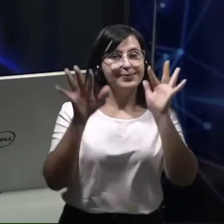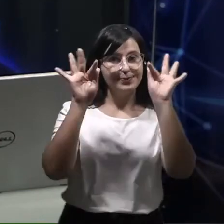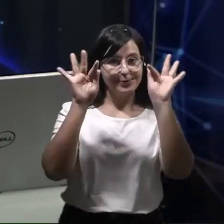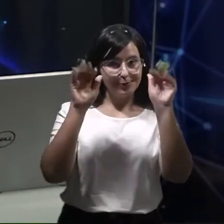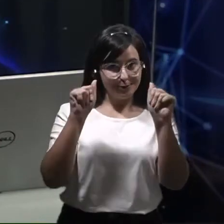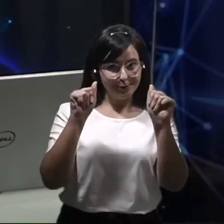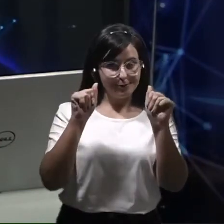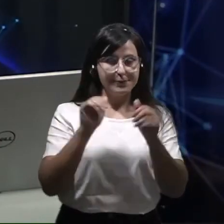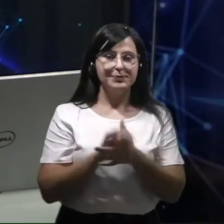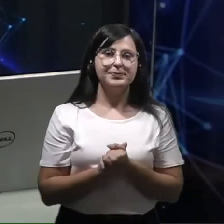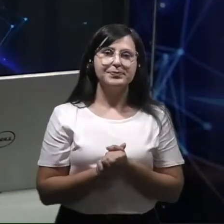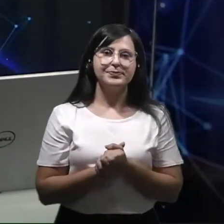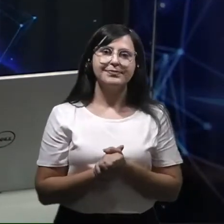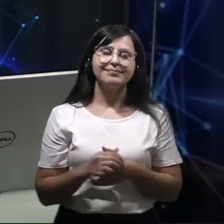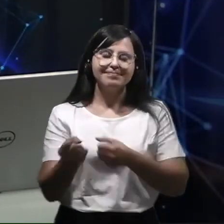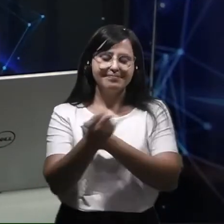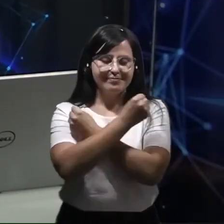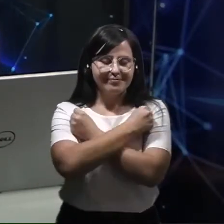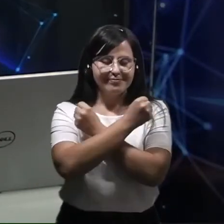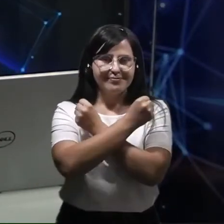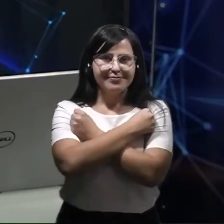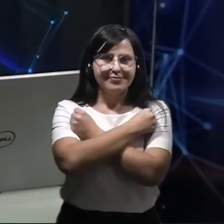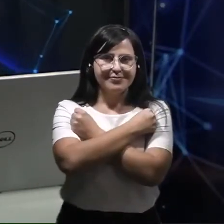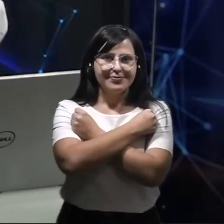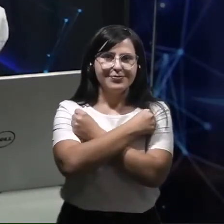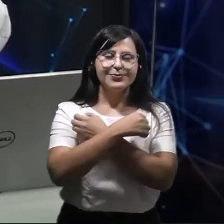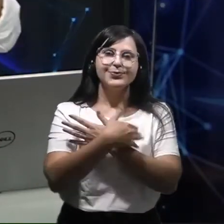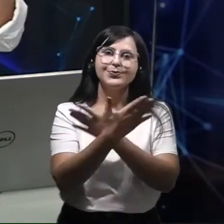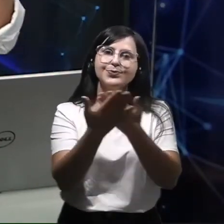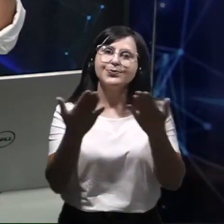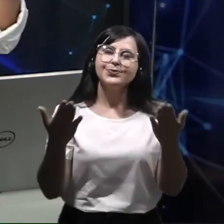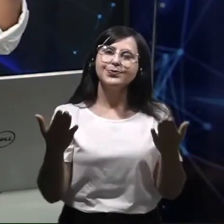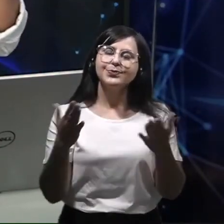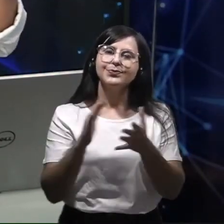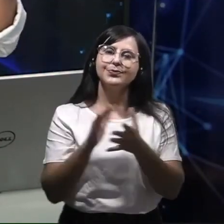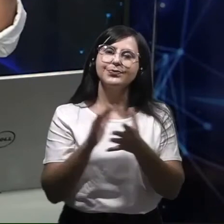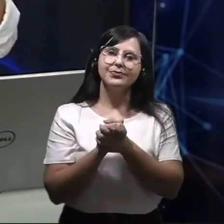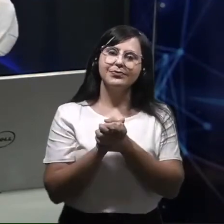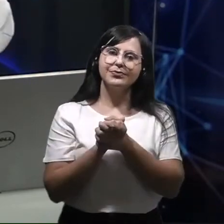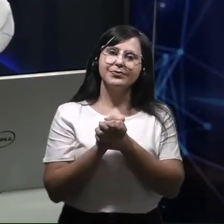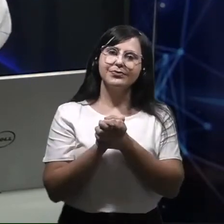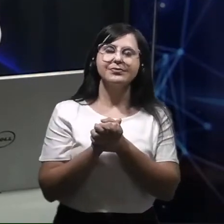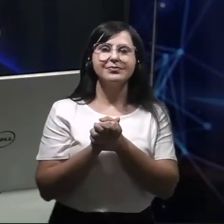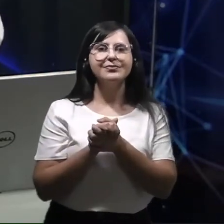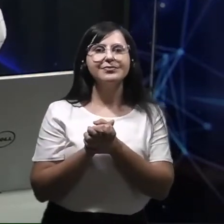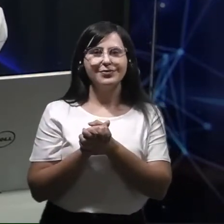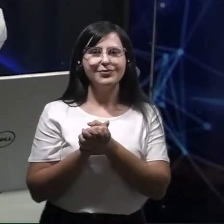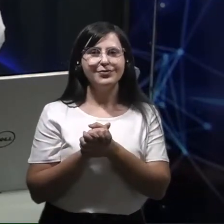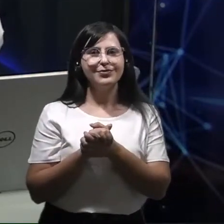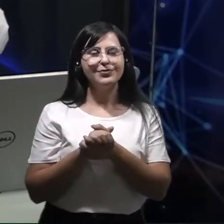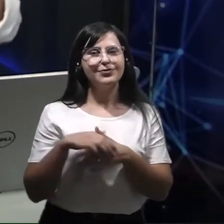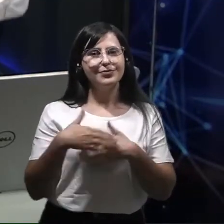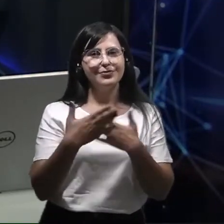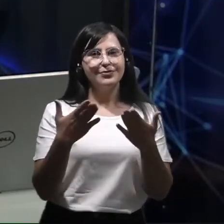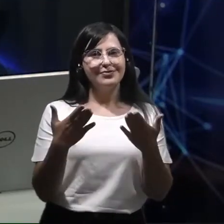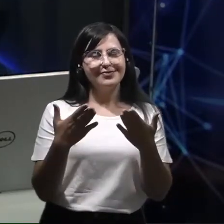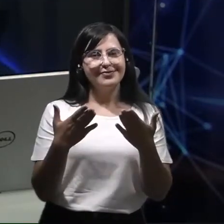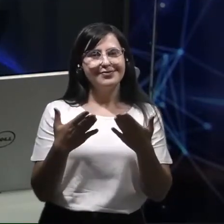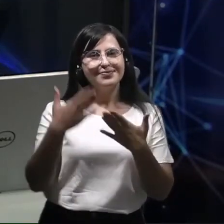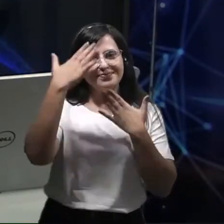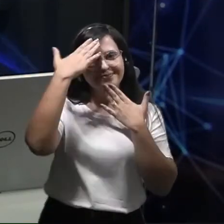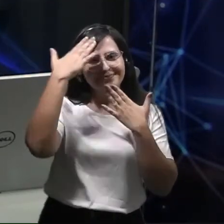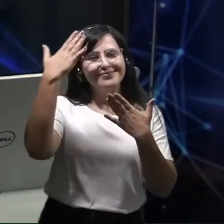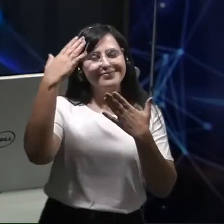bloco. Deixa eu deixar aqui um abraço, né? Eu acredito que todos vão concordar com esse abraço que eu vou mandar, que é para a Lídia,